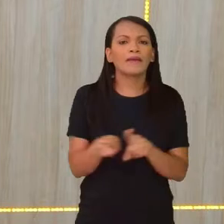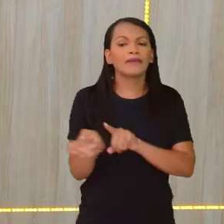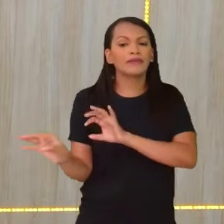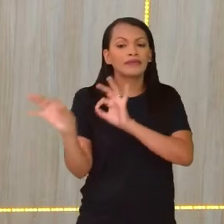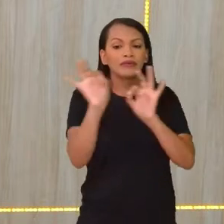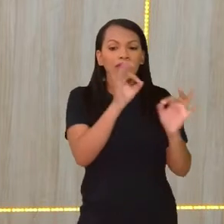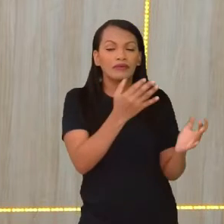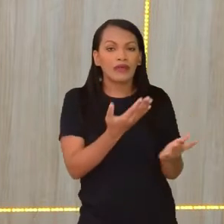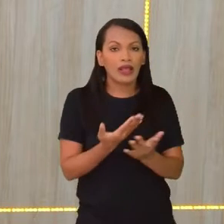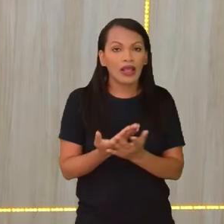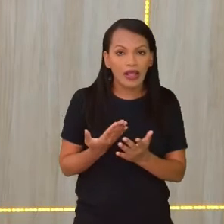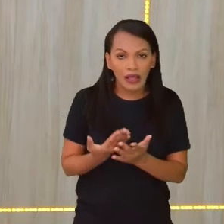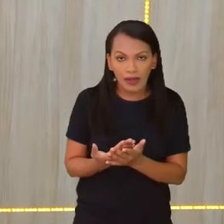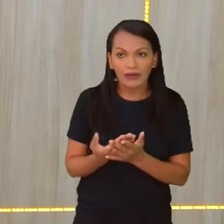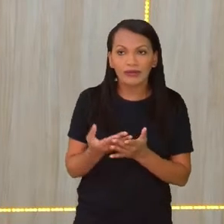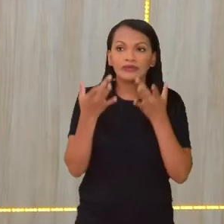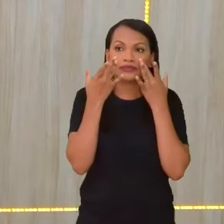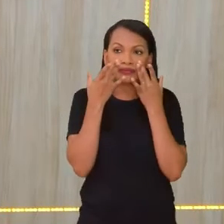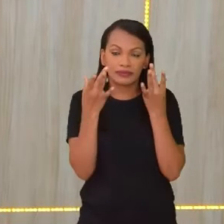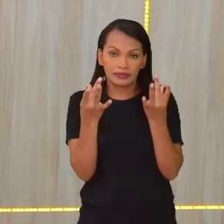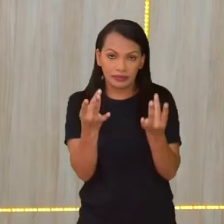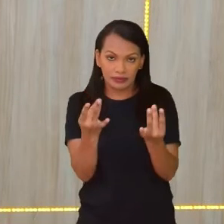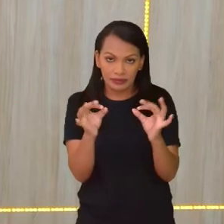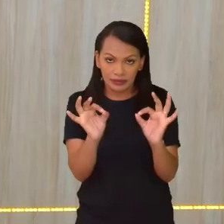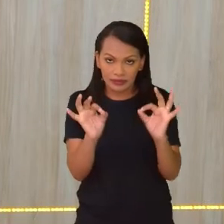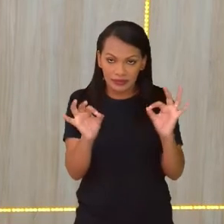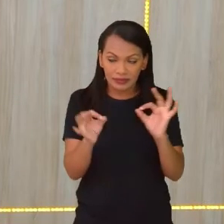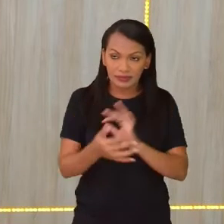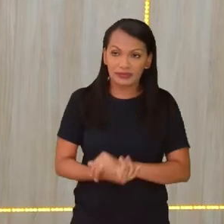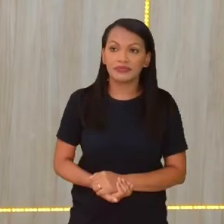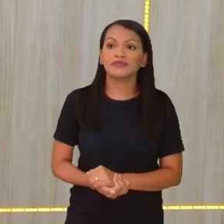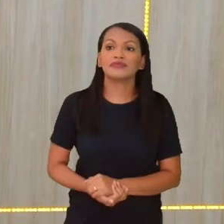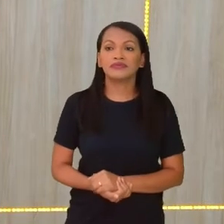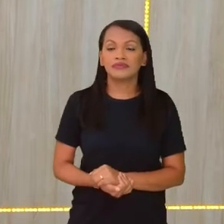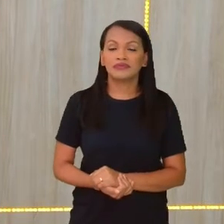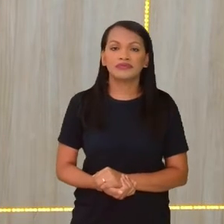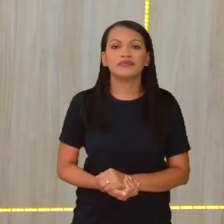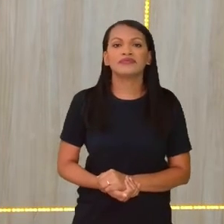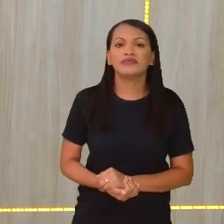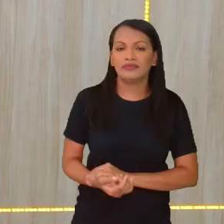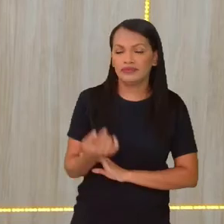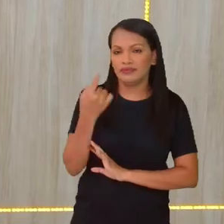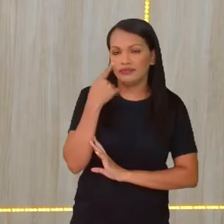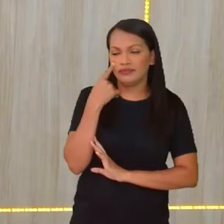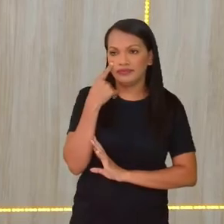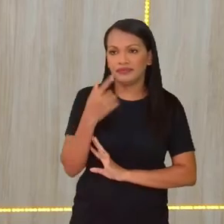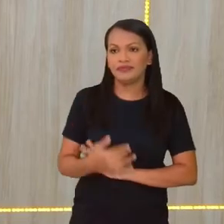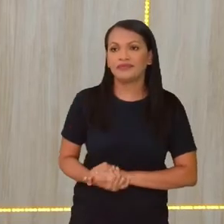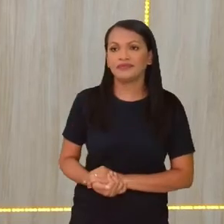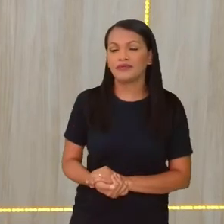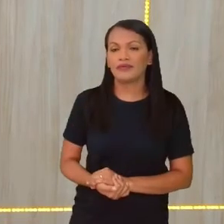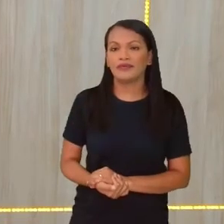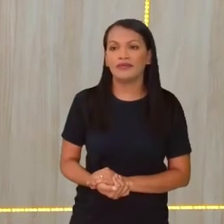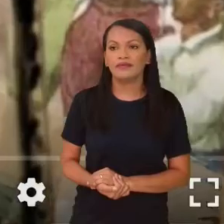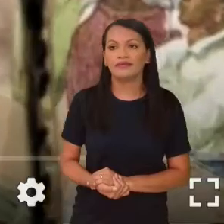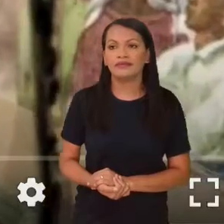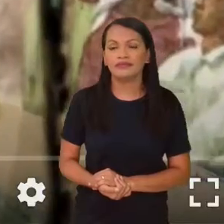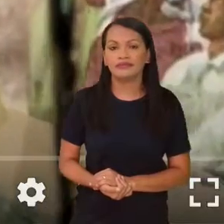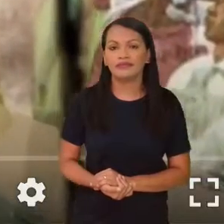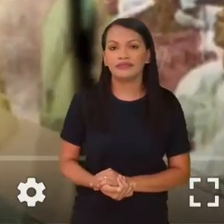aula, prestem atenção, ok? Vamos lá. Juninho, produção, dá o play, por favor. Isso aí.